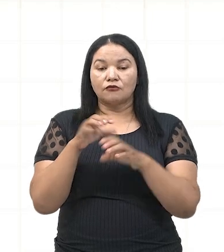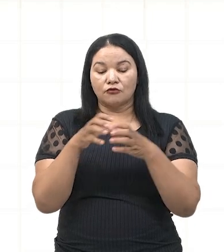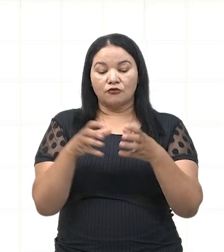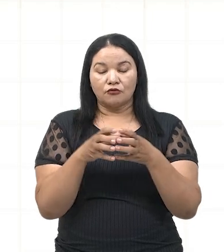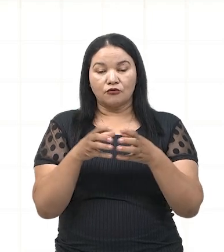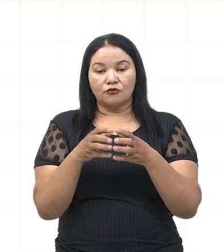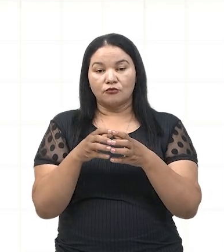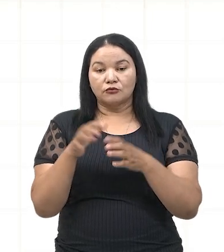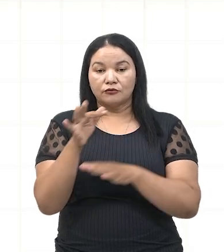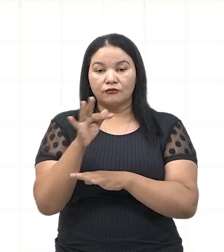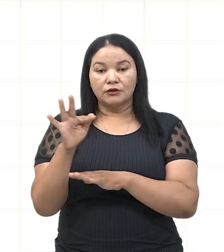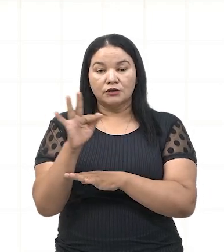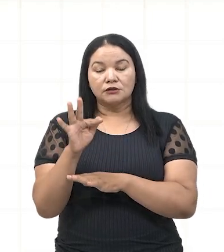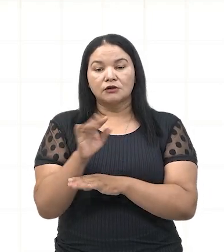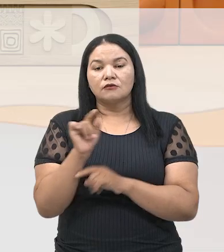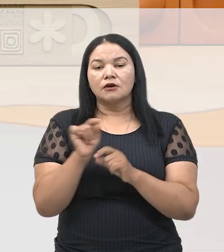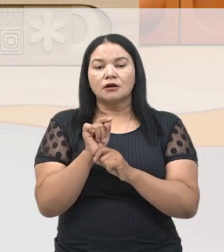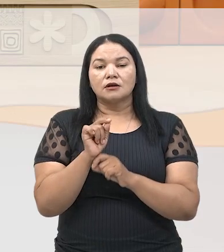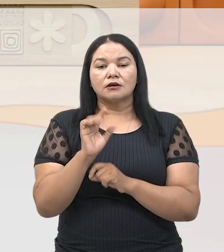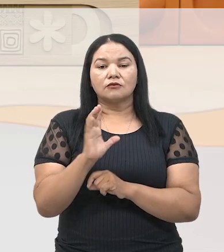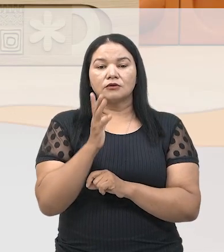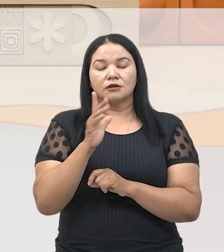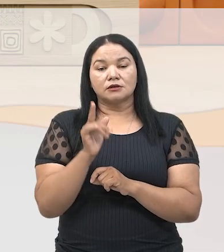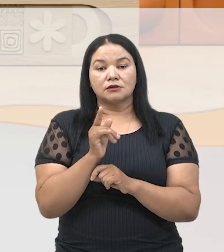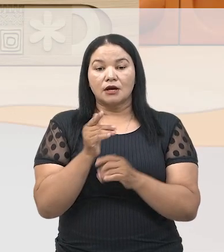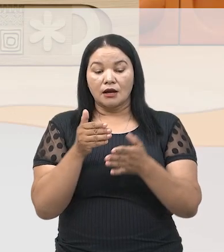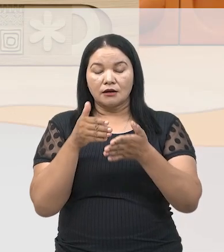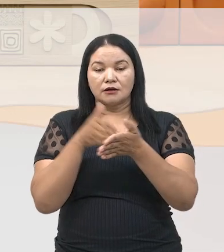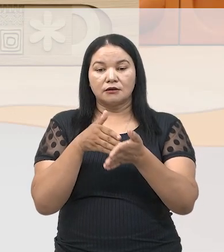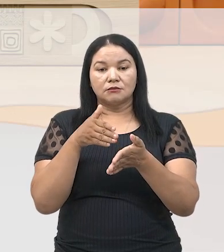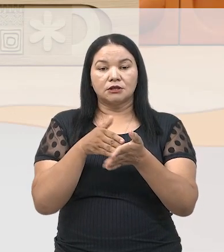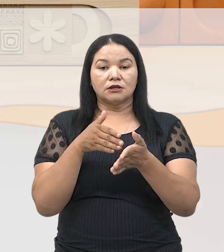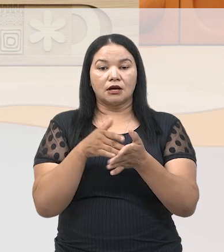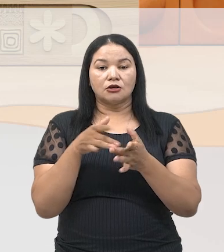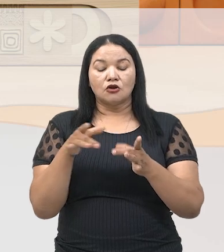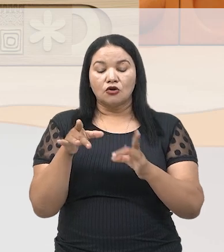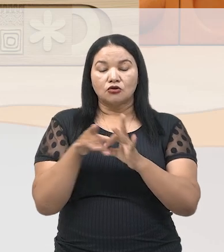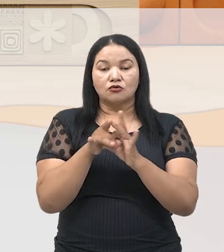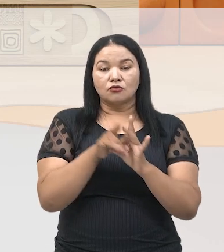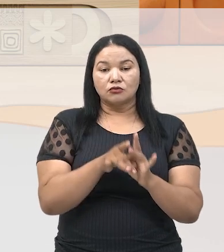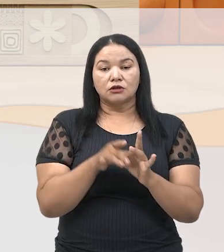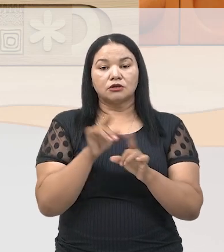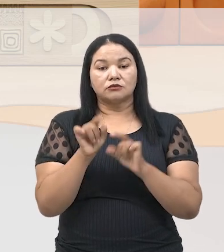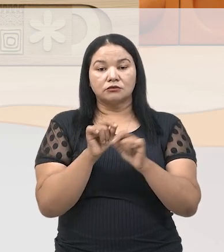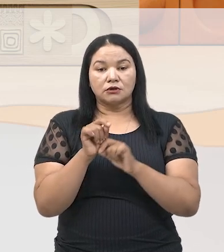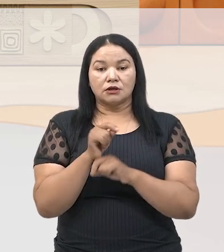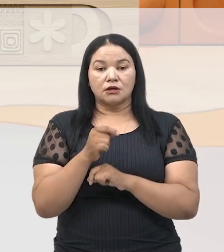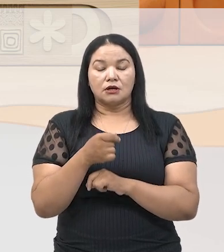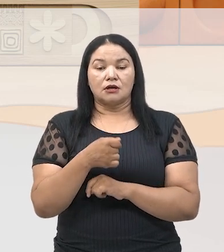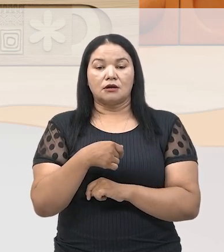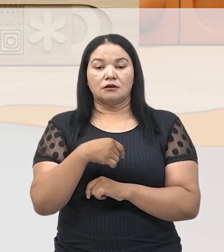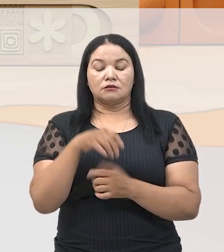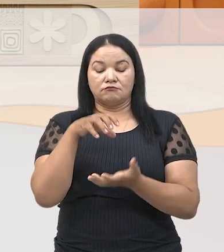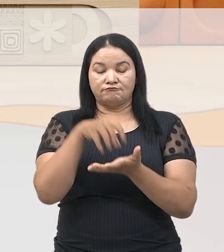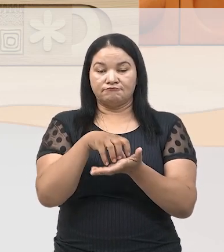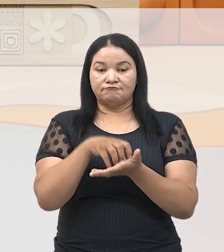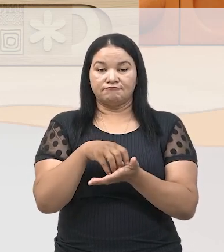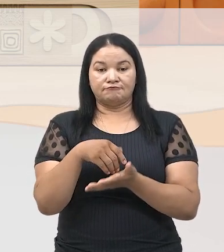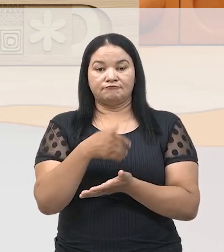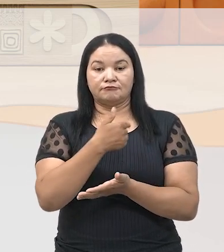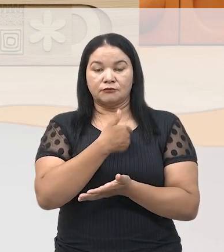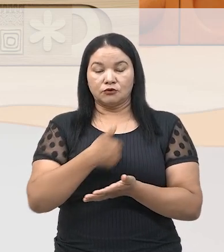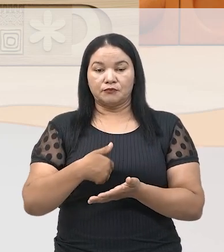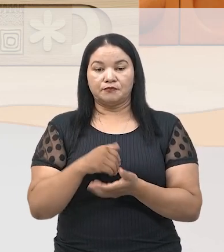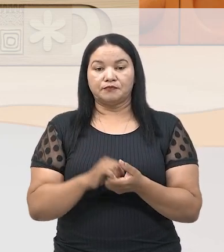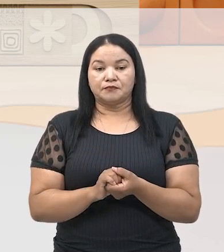que essa federação ela vai ser limitada nesse contexto aí da República da Espada, certo? E